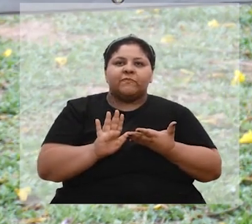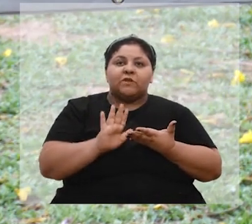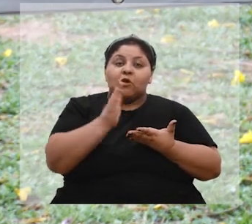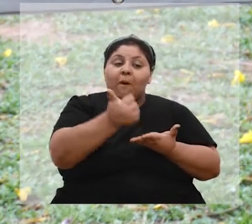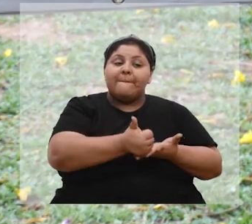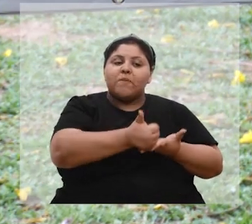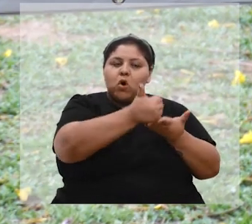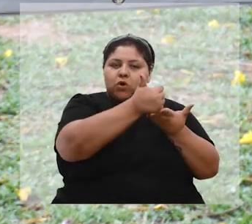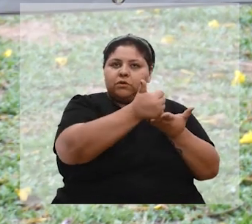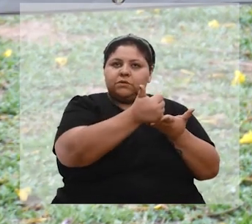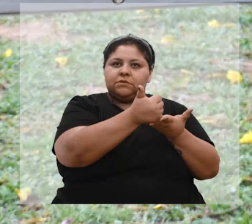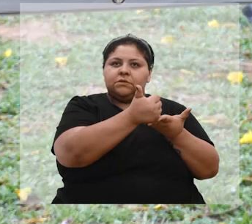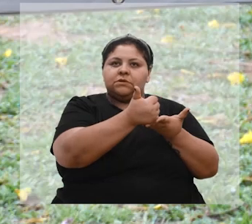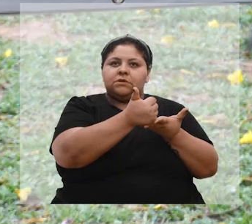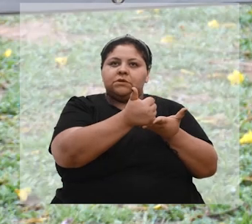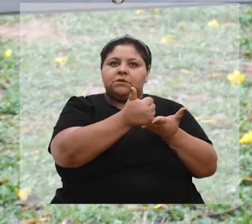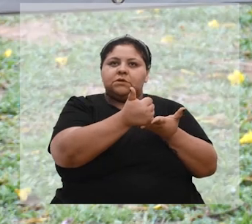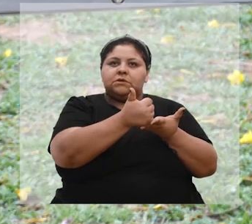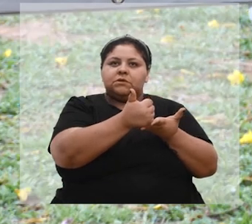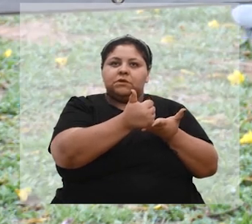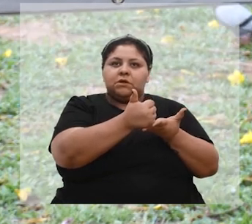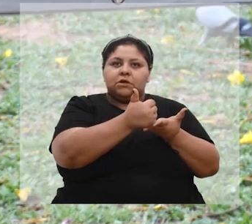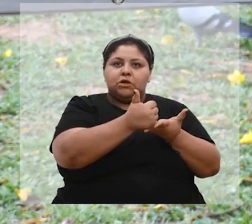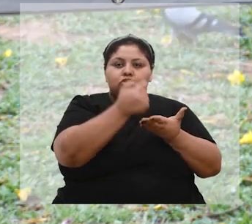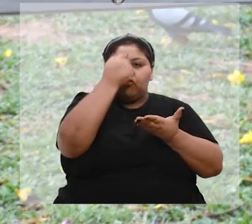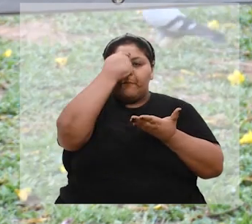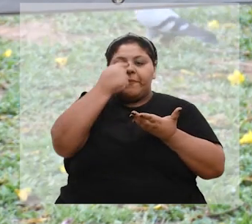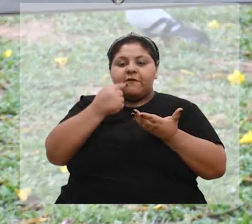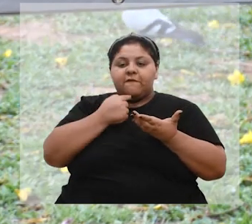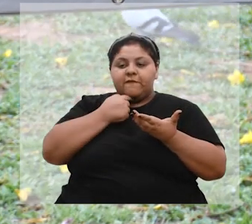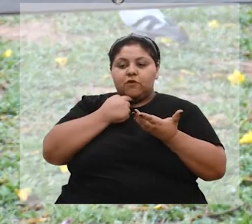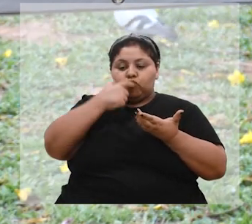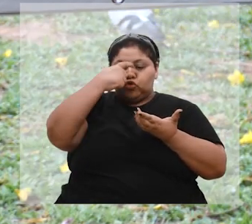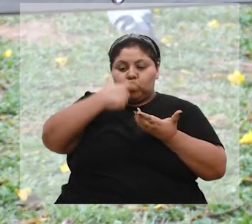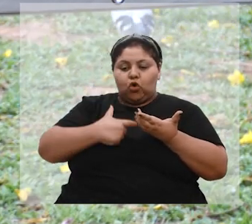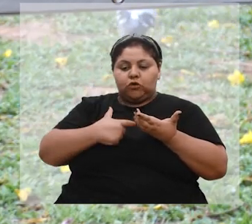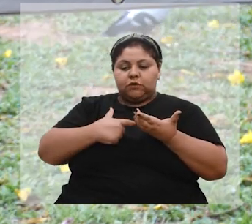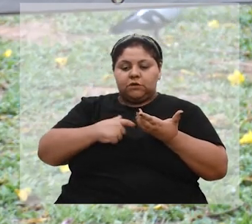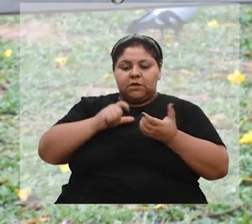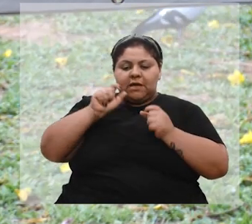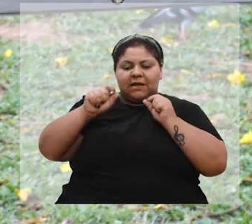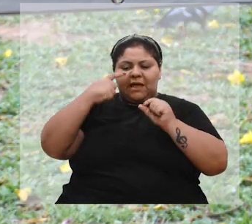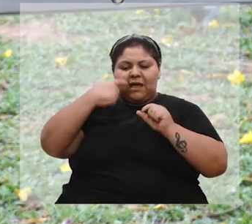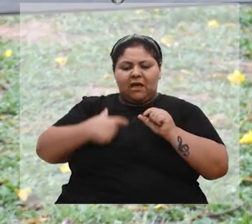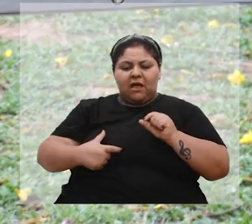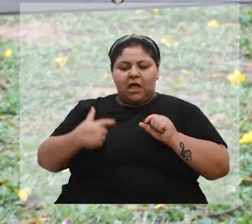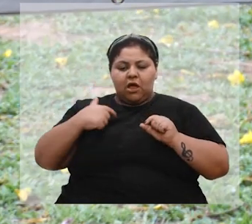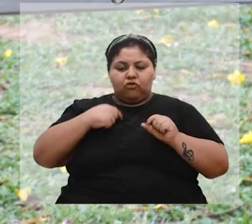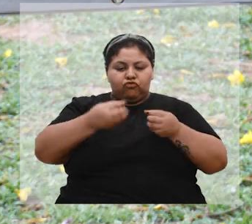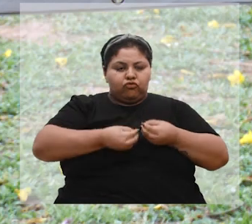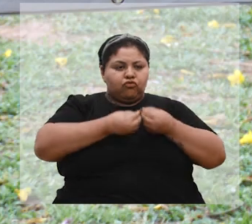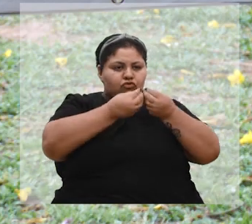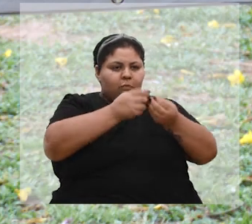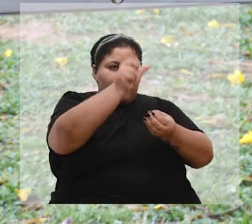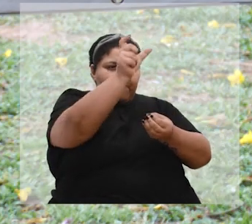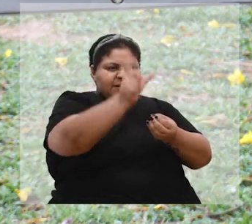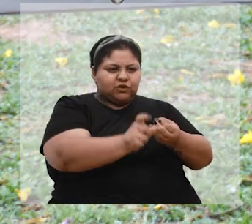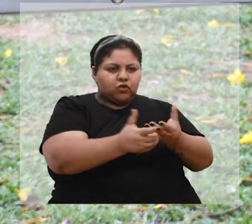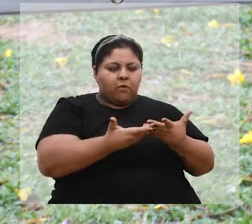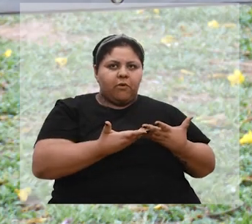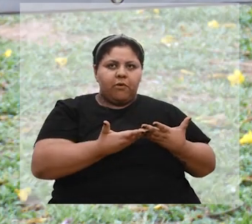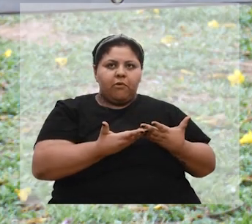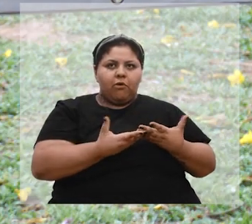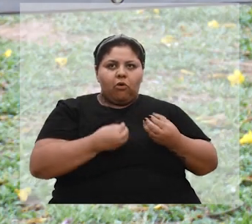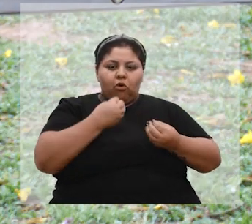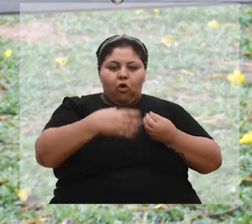perde o apoio da imagem de quem nós somos. Então, quem sou eu? Eu sempre sou para